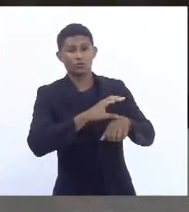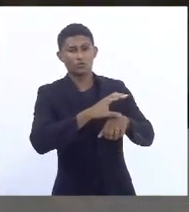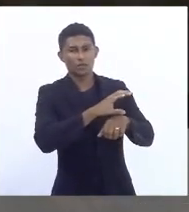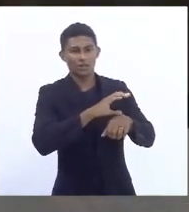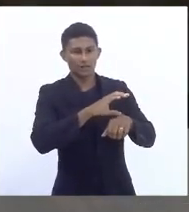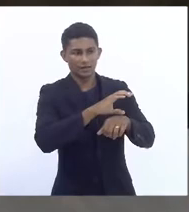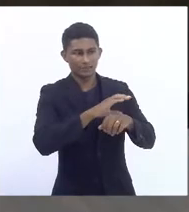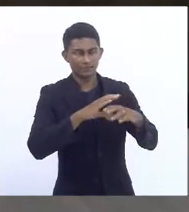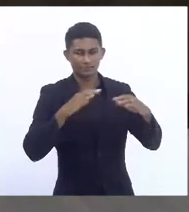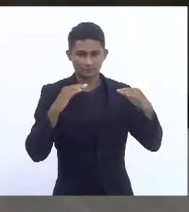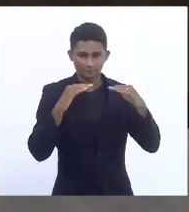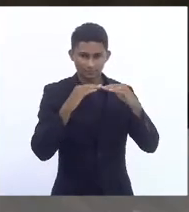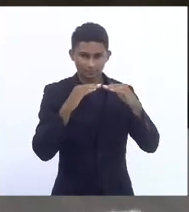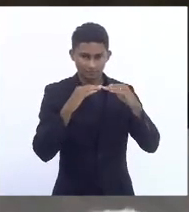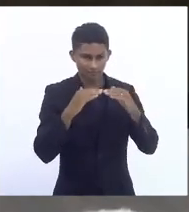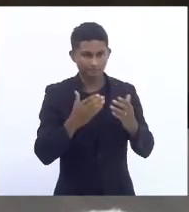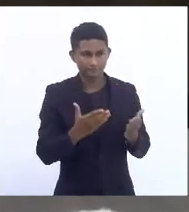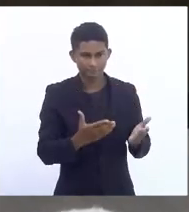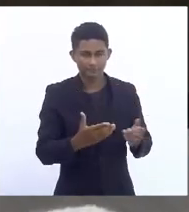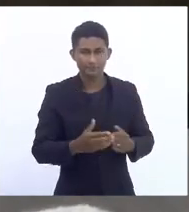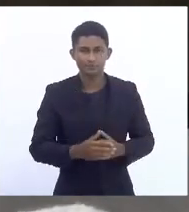constitucionalidade, com